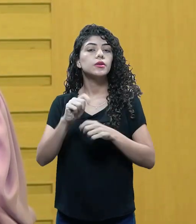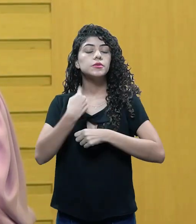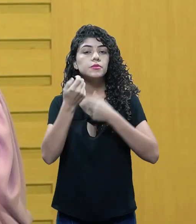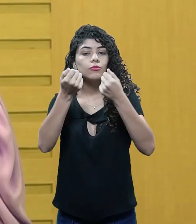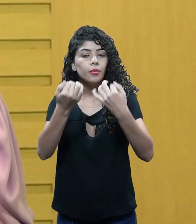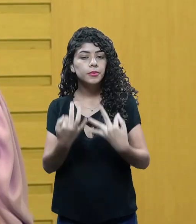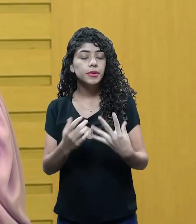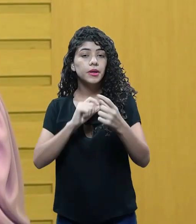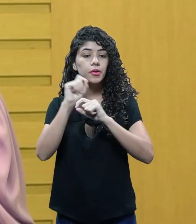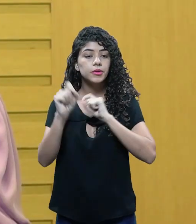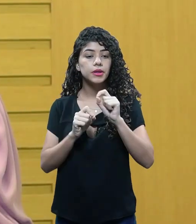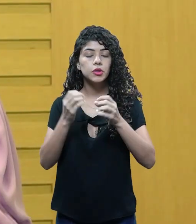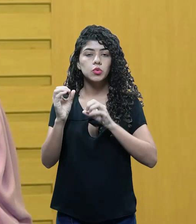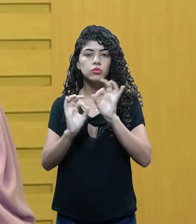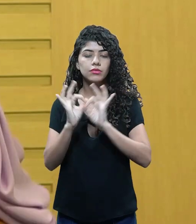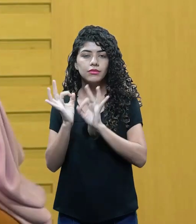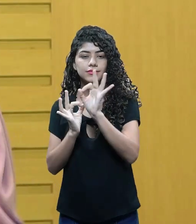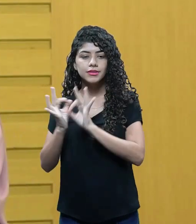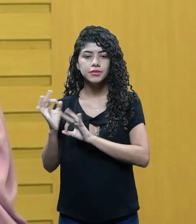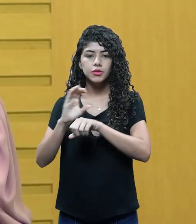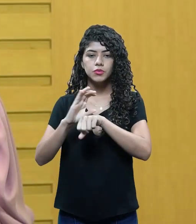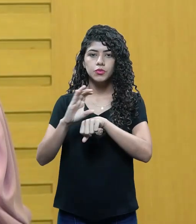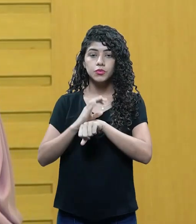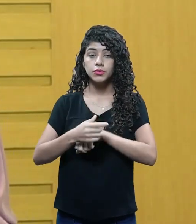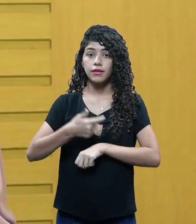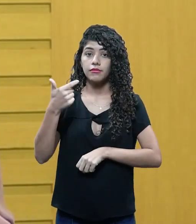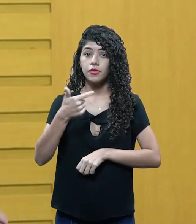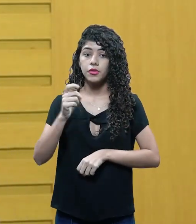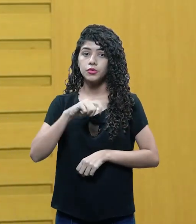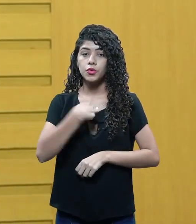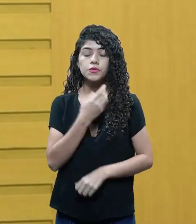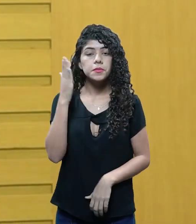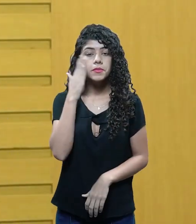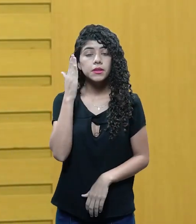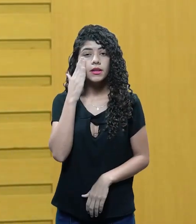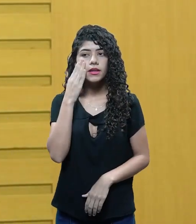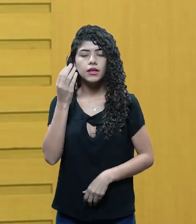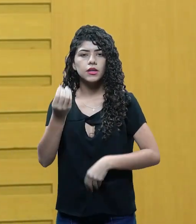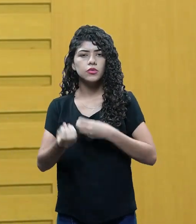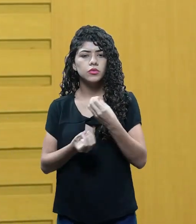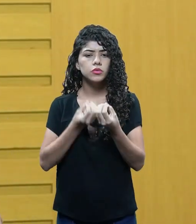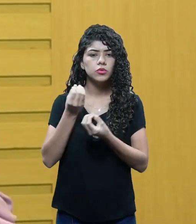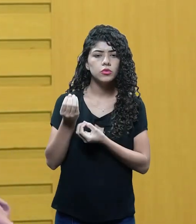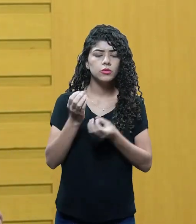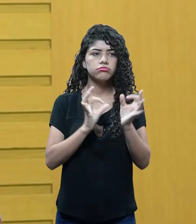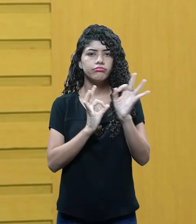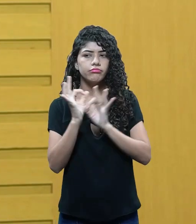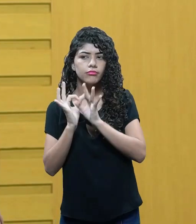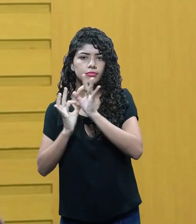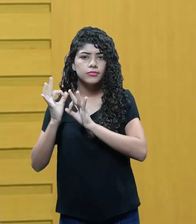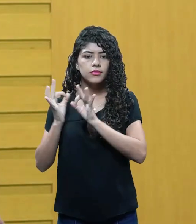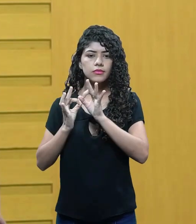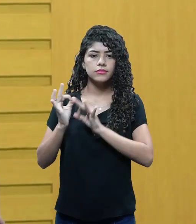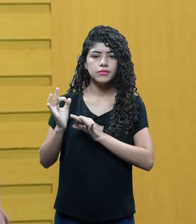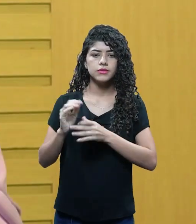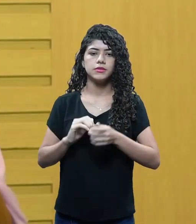sobre elementos básicos de formatação 1. Nessa primeira parte, a gente vai entender quais são os formatos, qual é o rigor